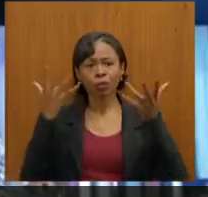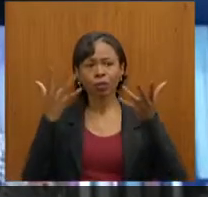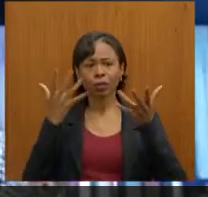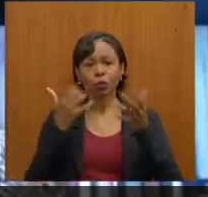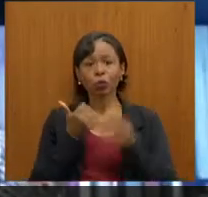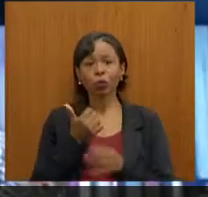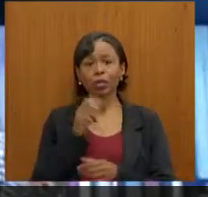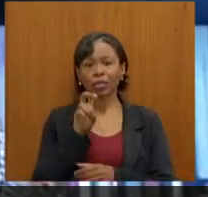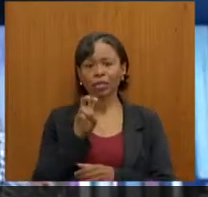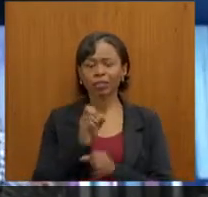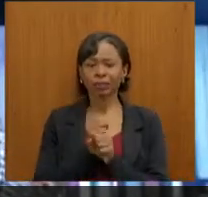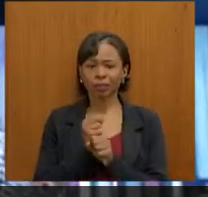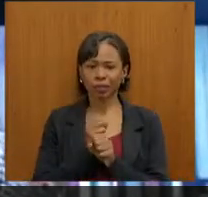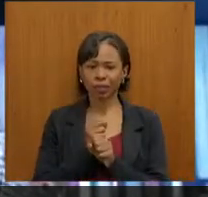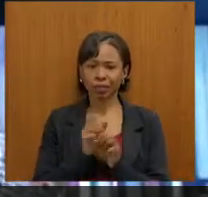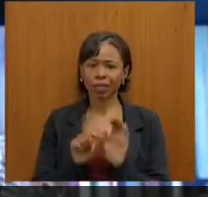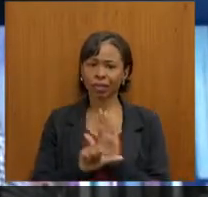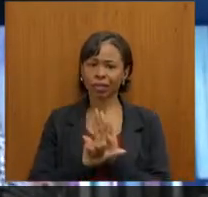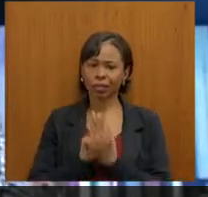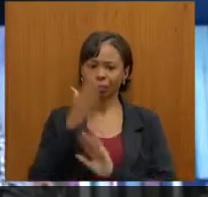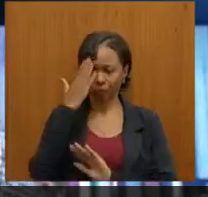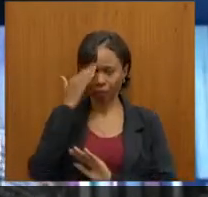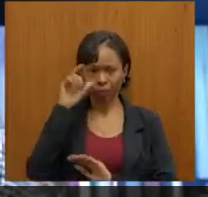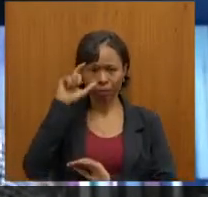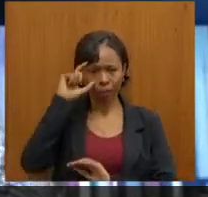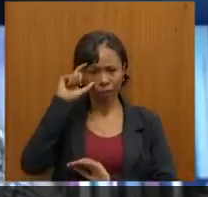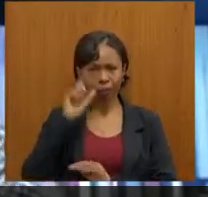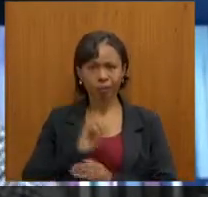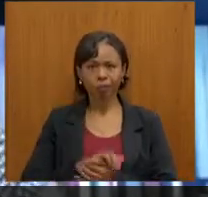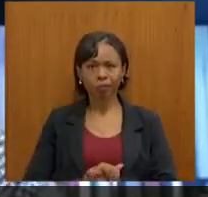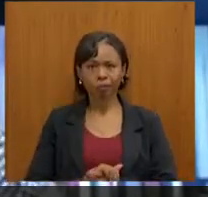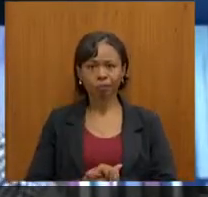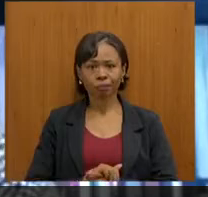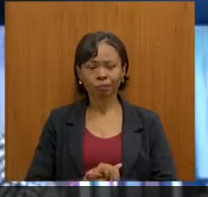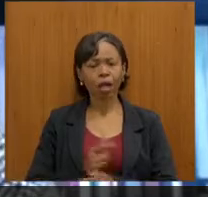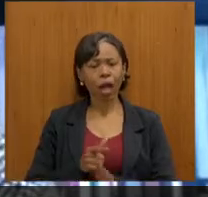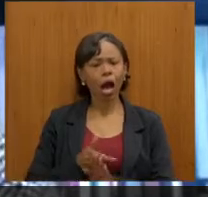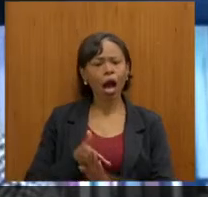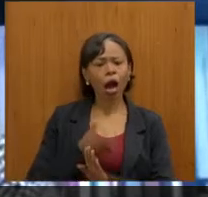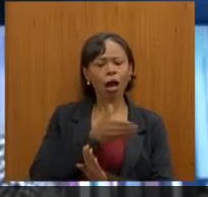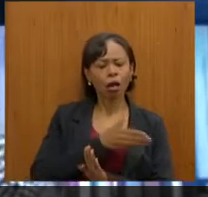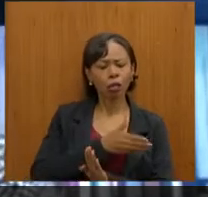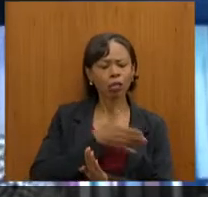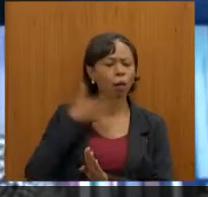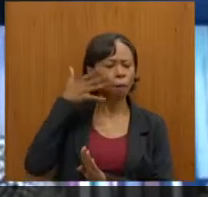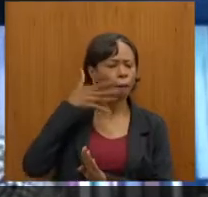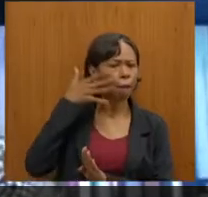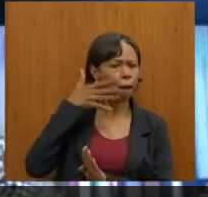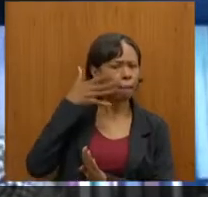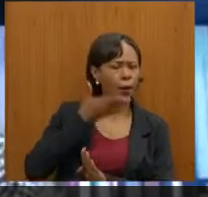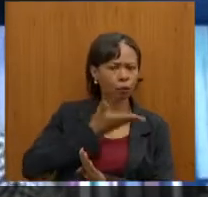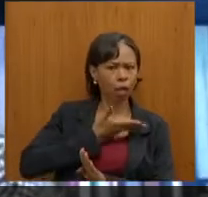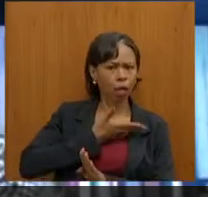Penha é eu acompanhei a sala das minhas colegas que me perceberam e faço Eco as